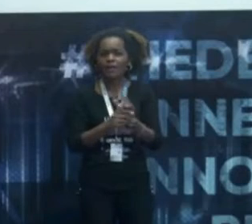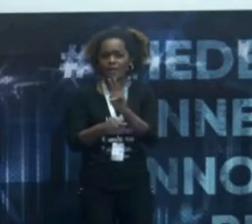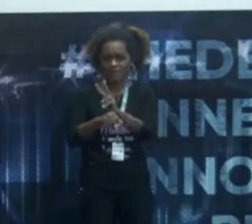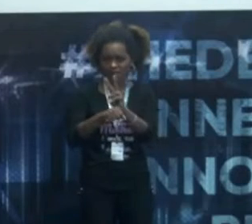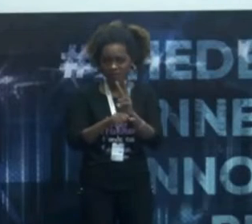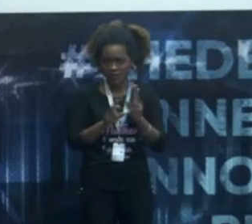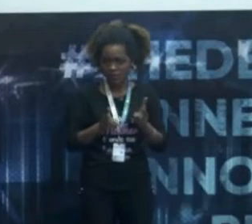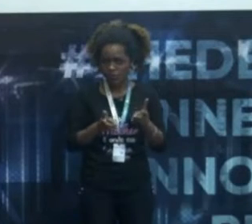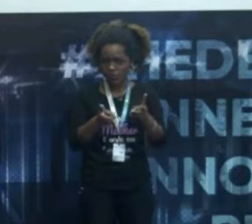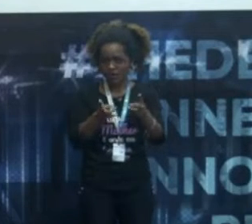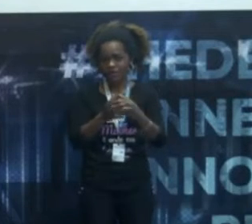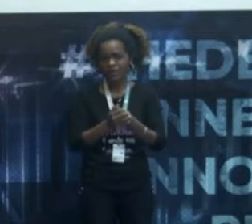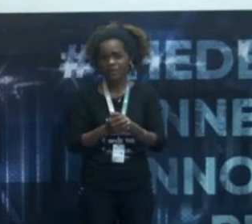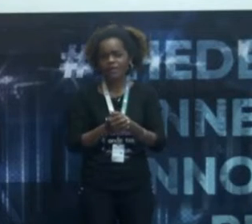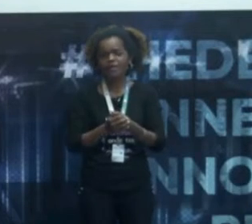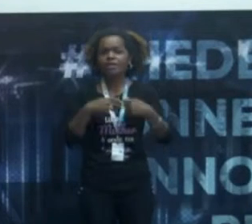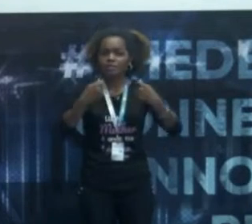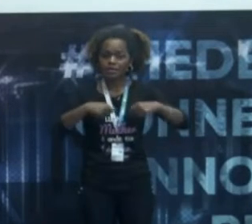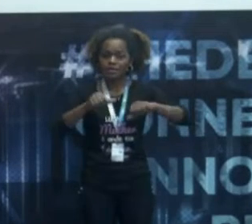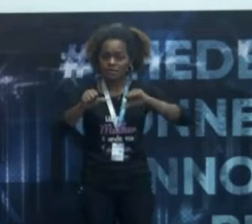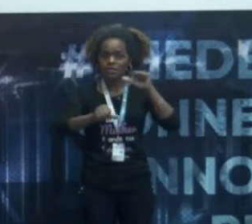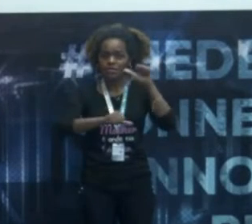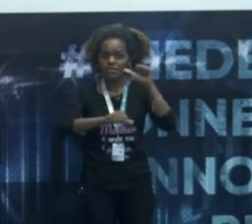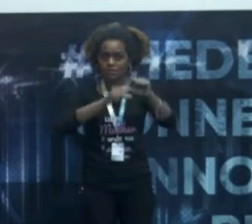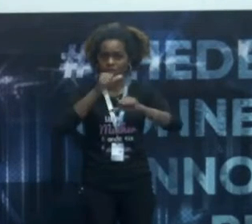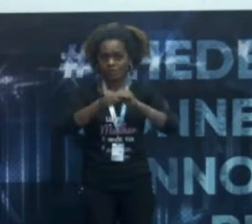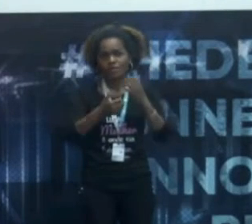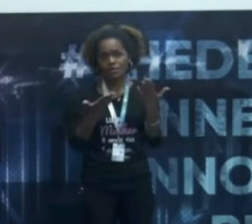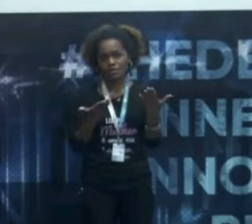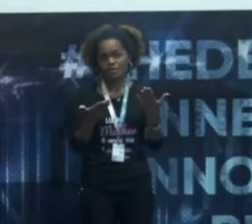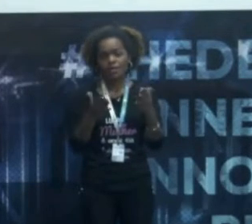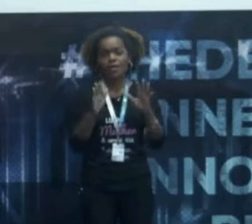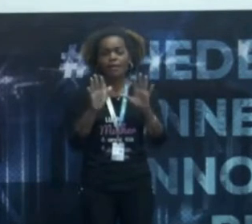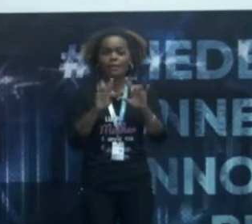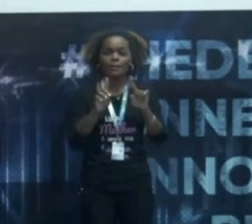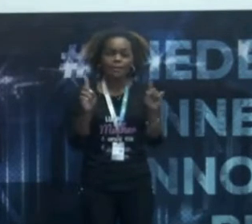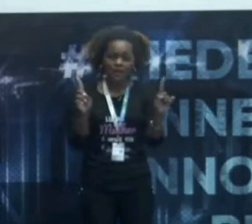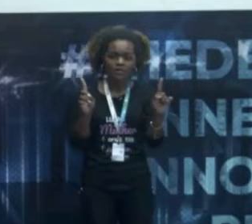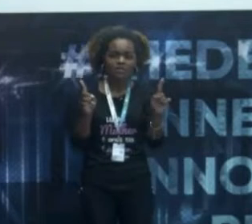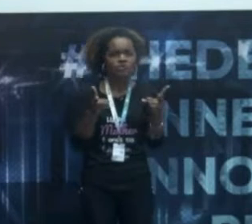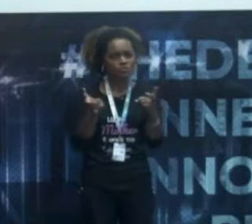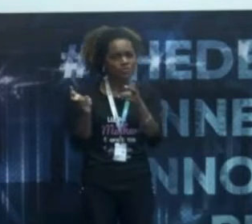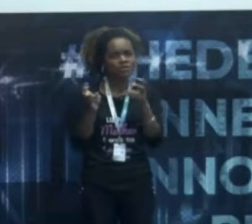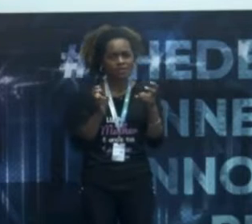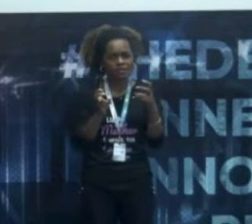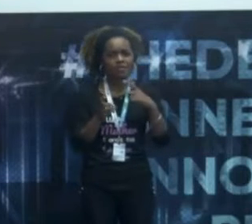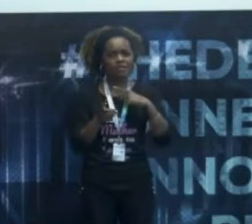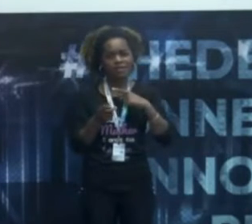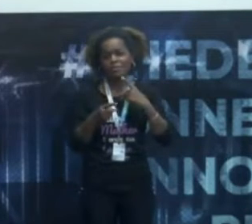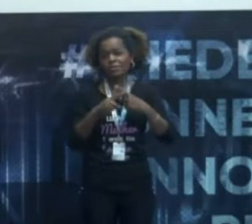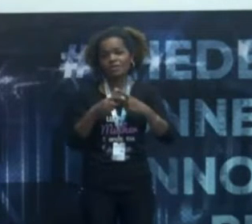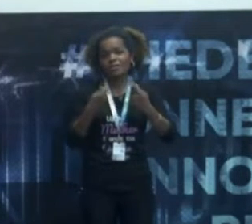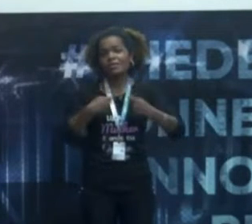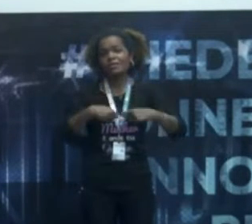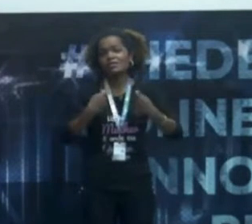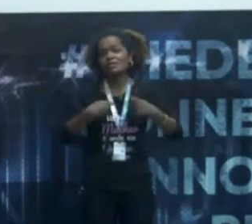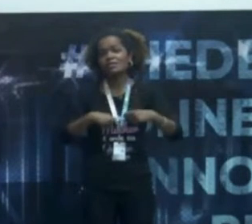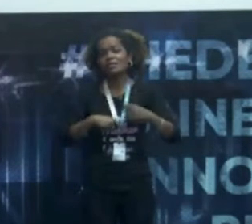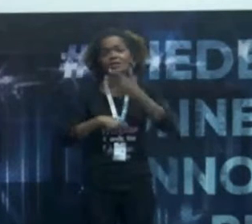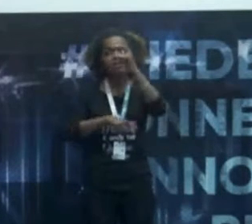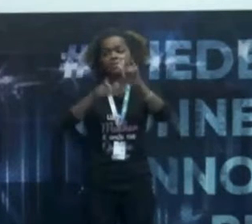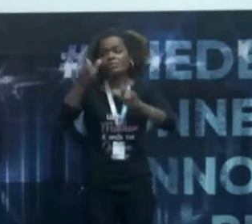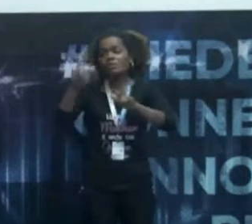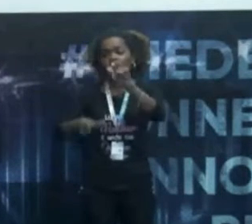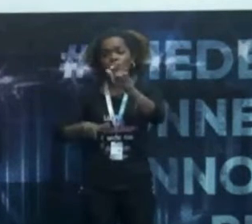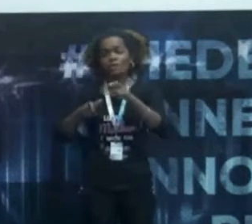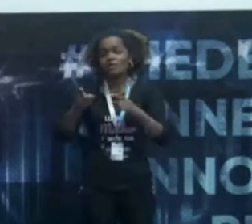que também deveria ser transitório e passageiro, mas vem ao encontro dessa necessidade, porque muitas pessoas estariam à margem